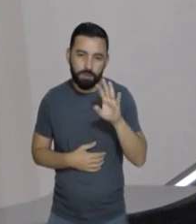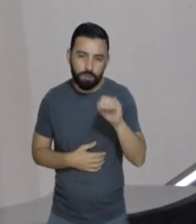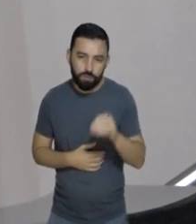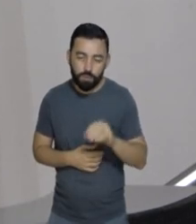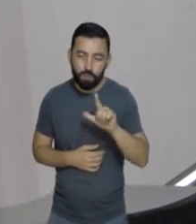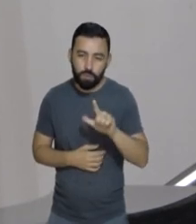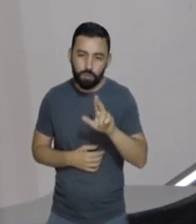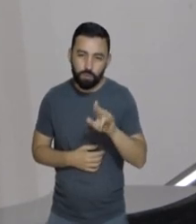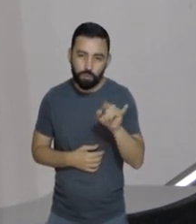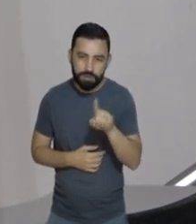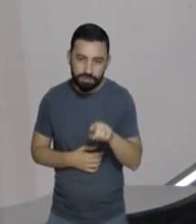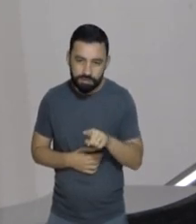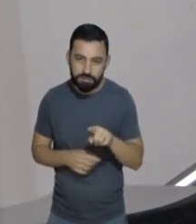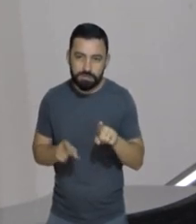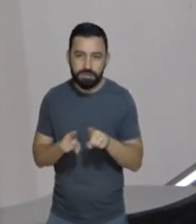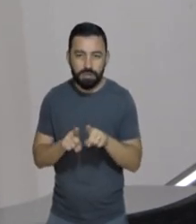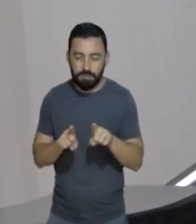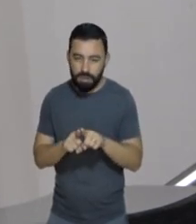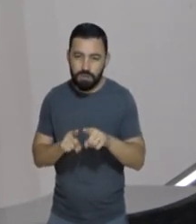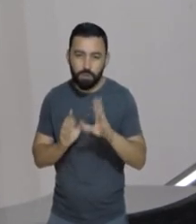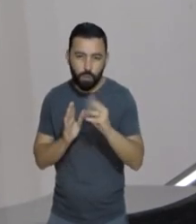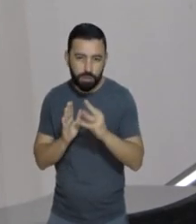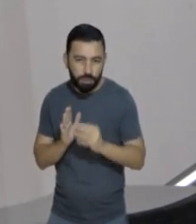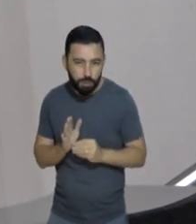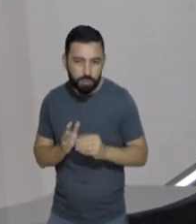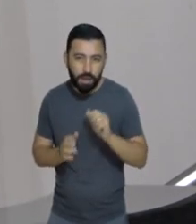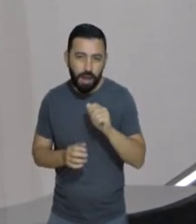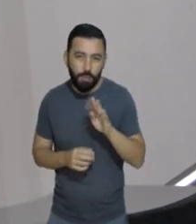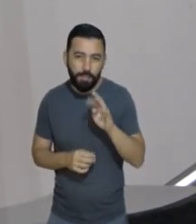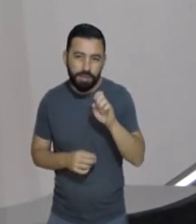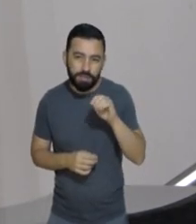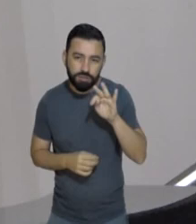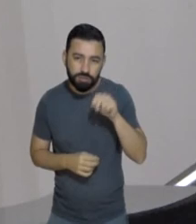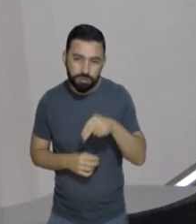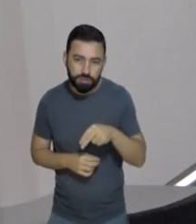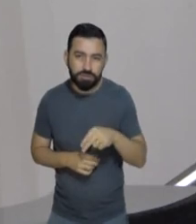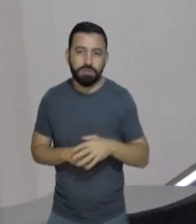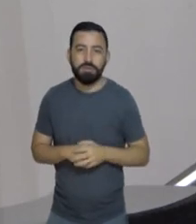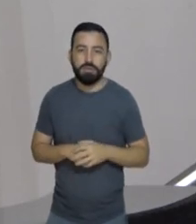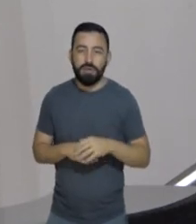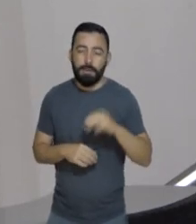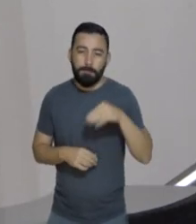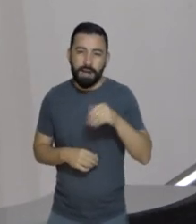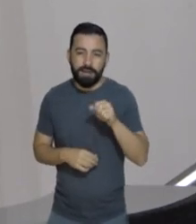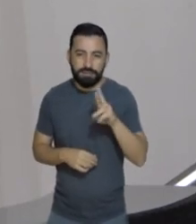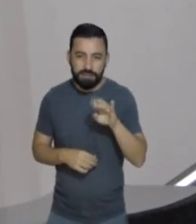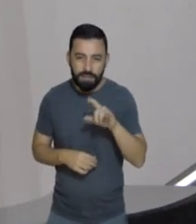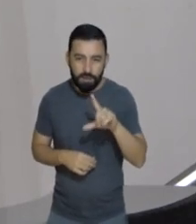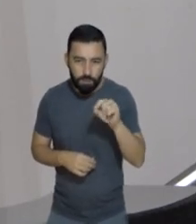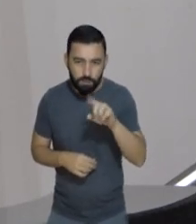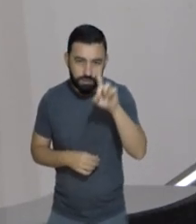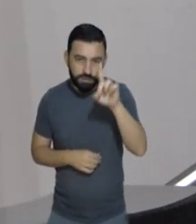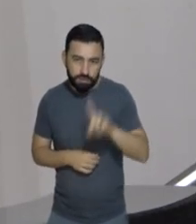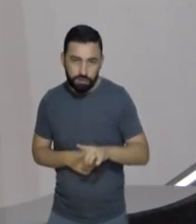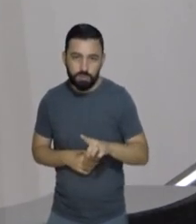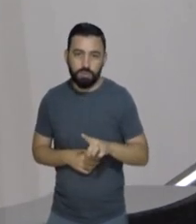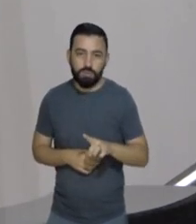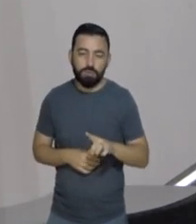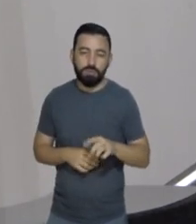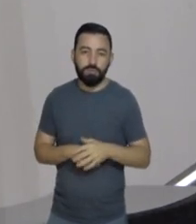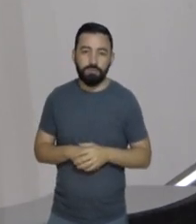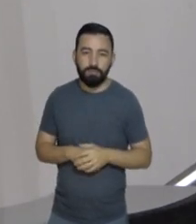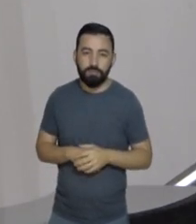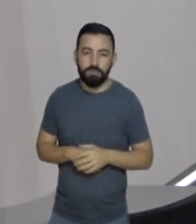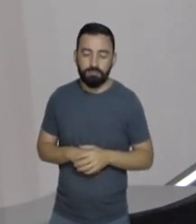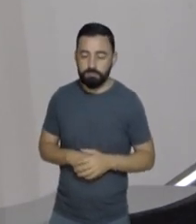nosso diretor de conteúdo, Albertino Zamarco, diretor de ativo financeiro, Marcelo Campagnolo, diretor de programação e de conteúdo,